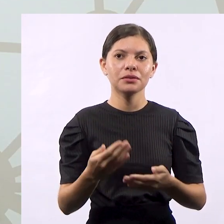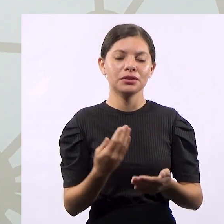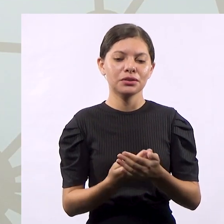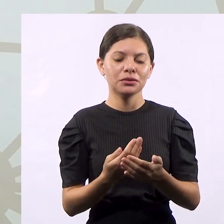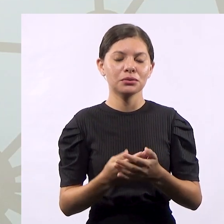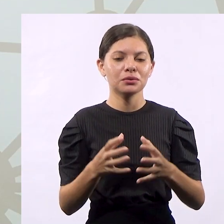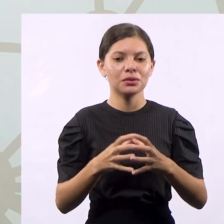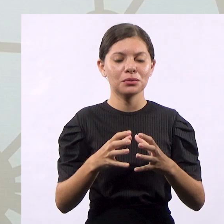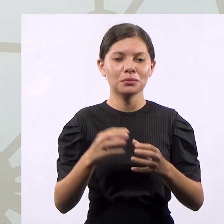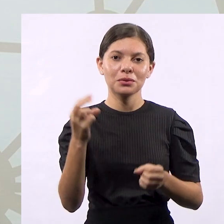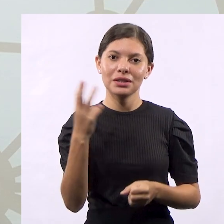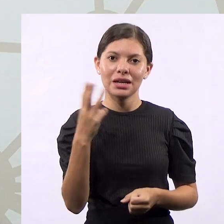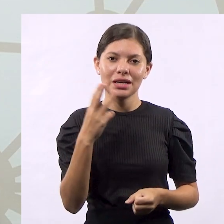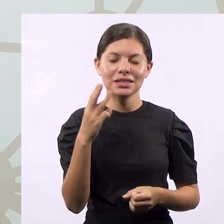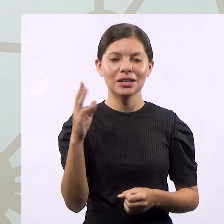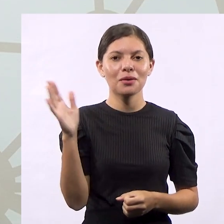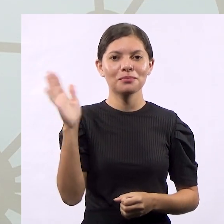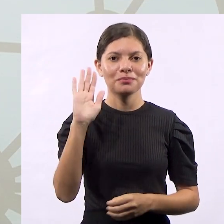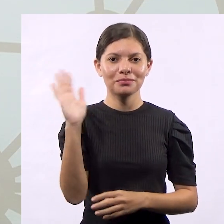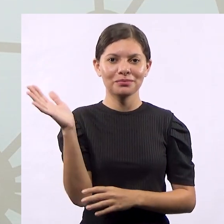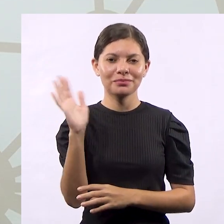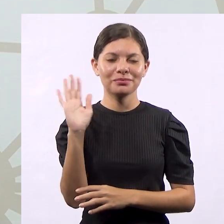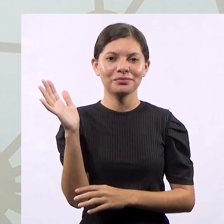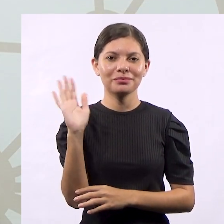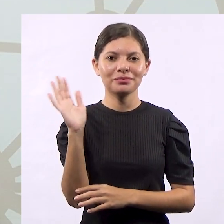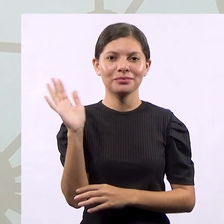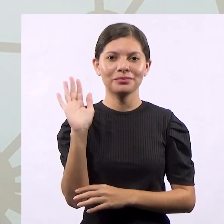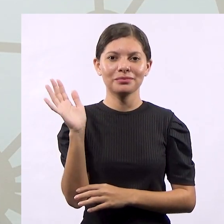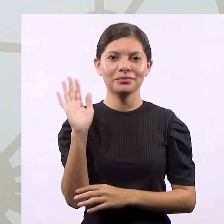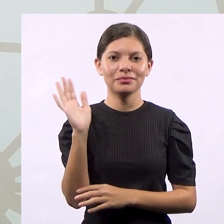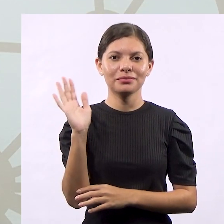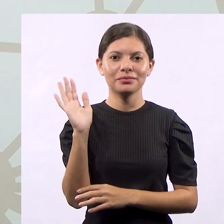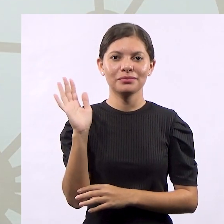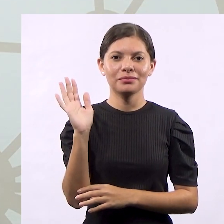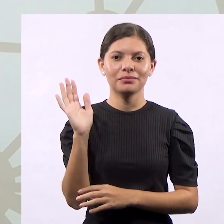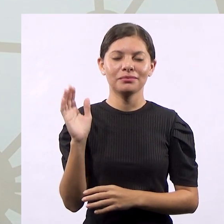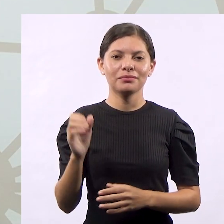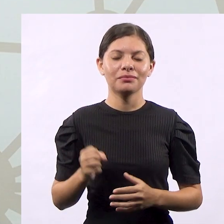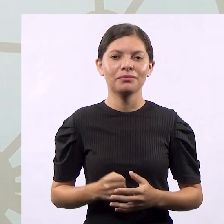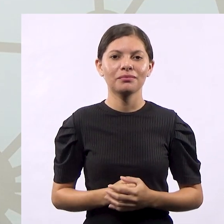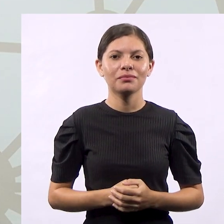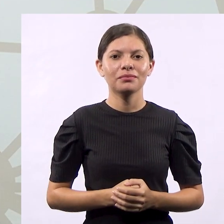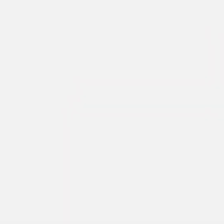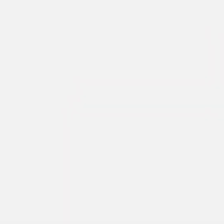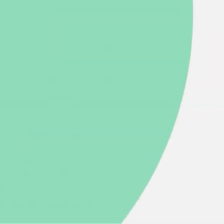colaborativas de estudos em grupo 3 e a gente se encontra na próxima aula. Até lá!